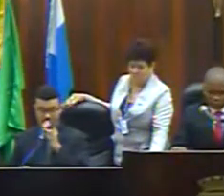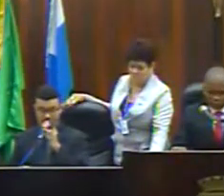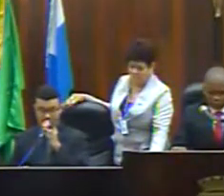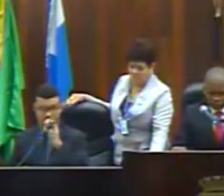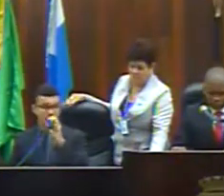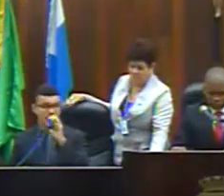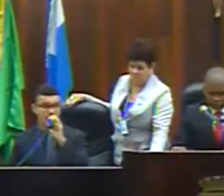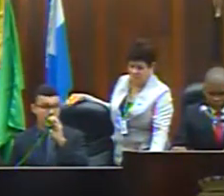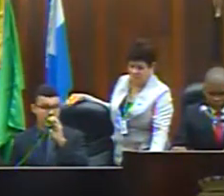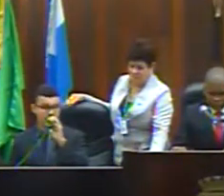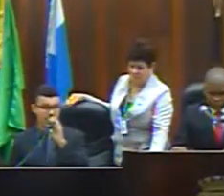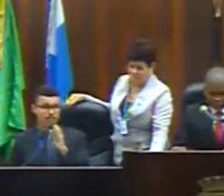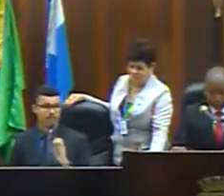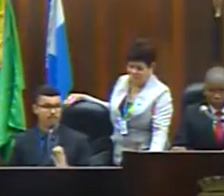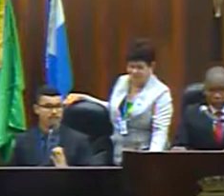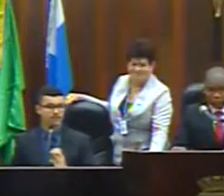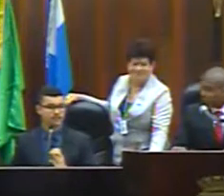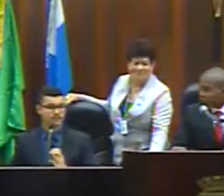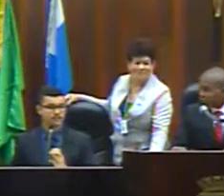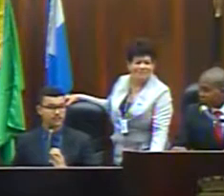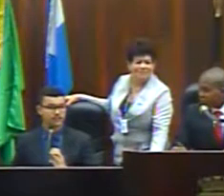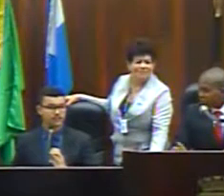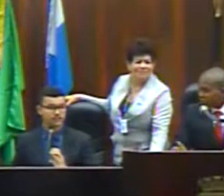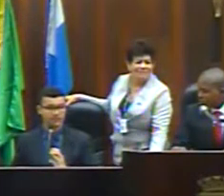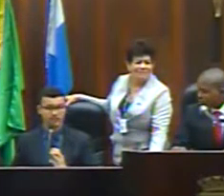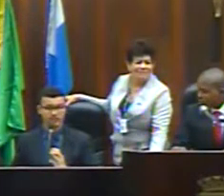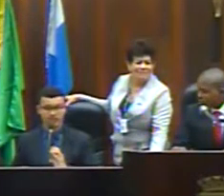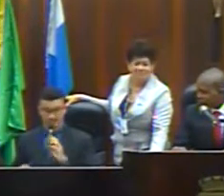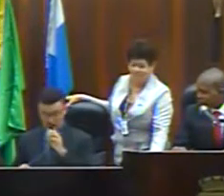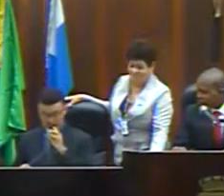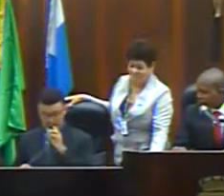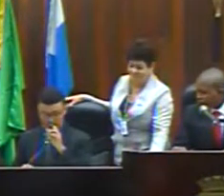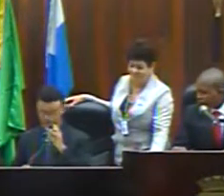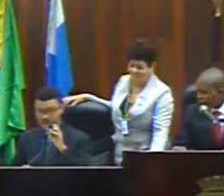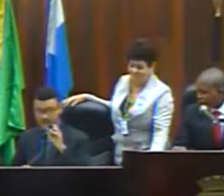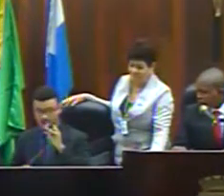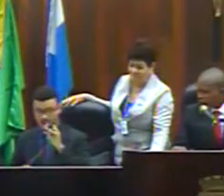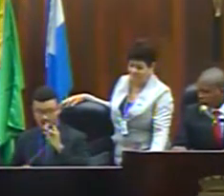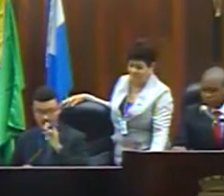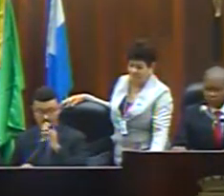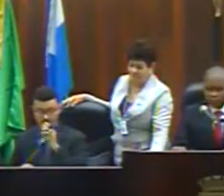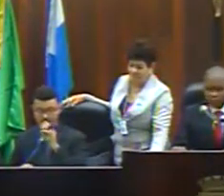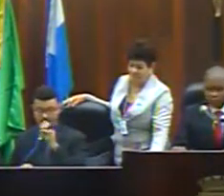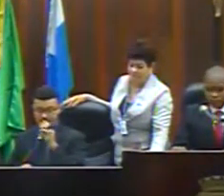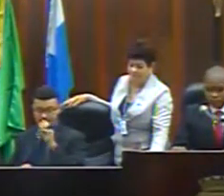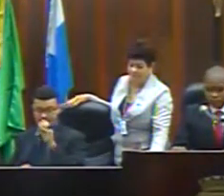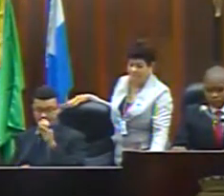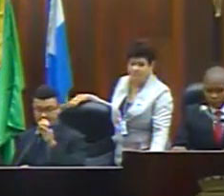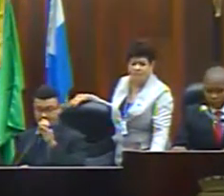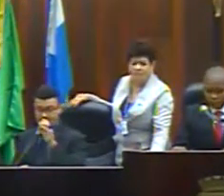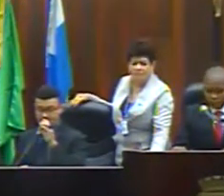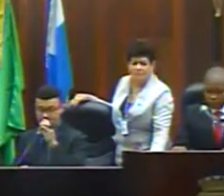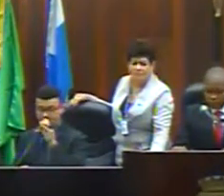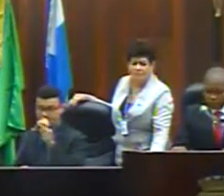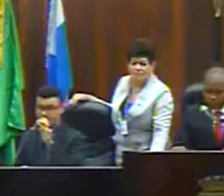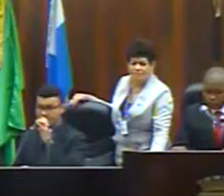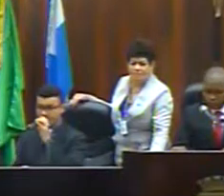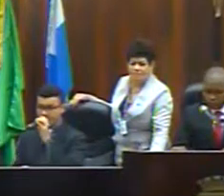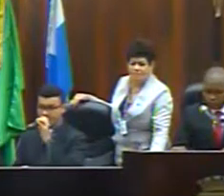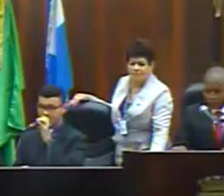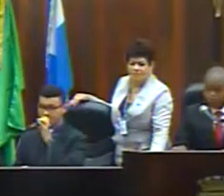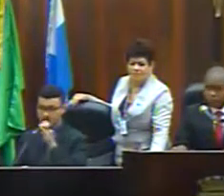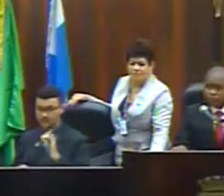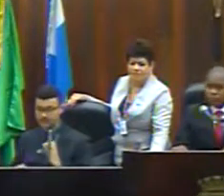Com a palavra, Igor Rangel. Não está presente. Não está presente. Com a palavra, Isaac Vitor de